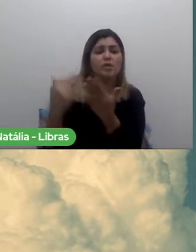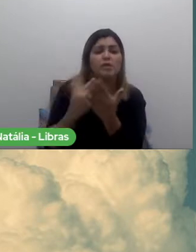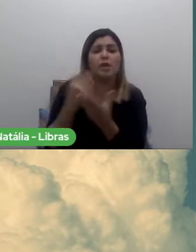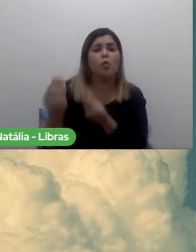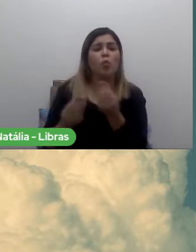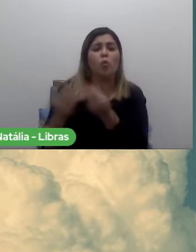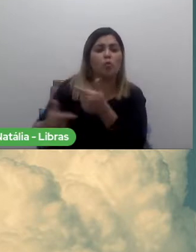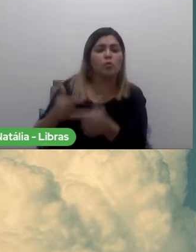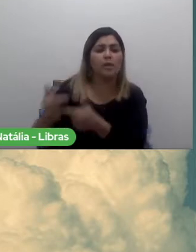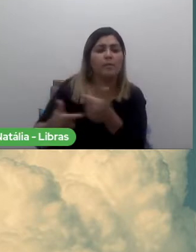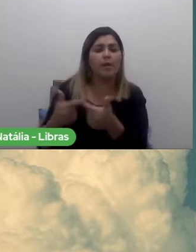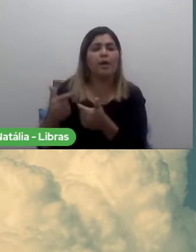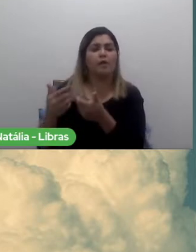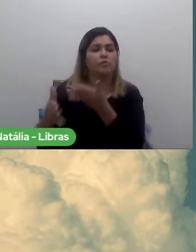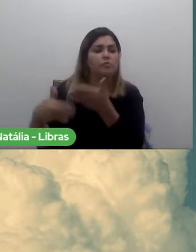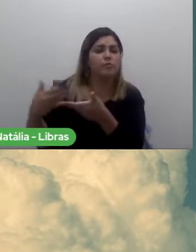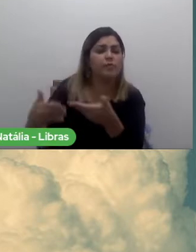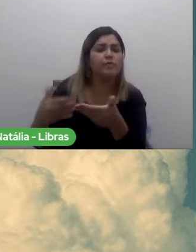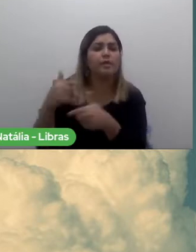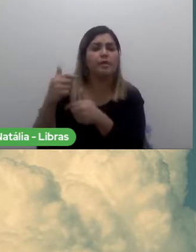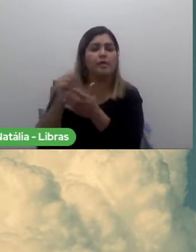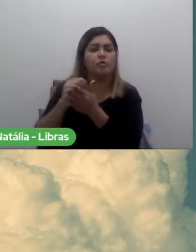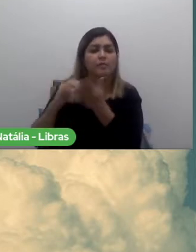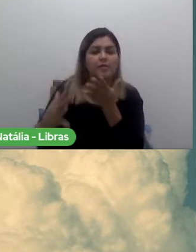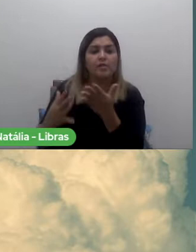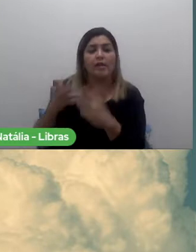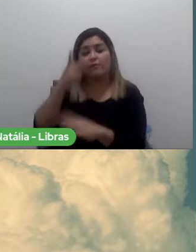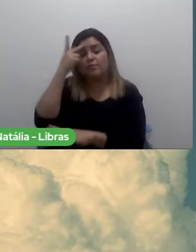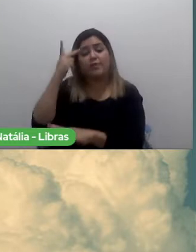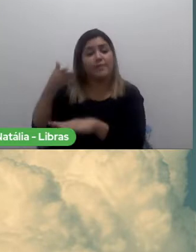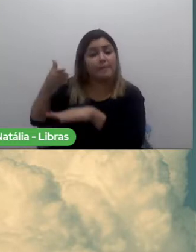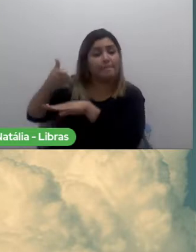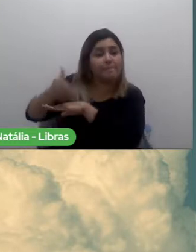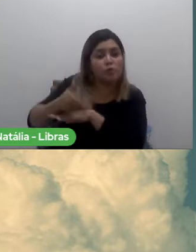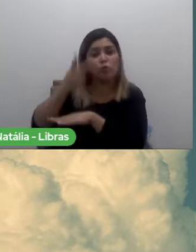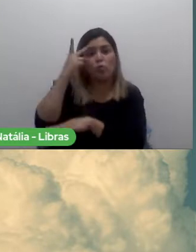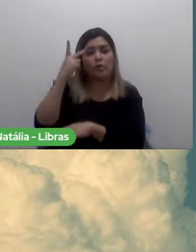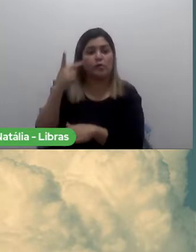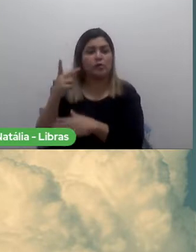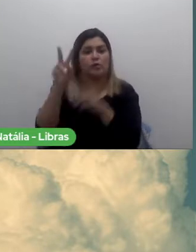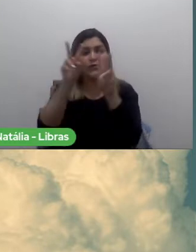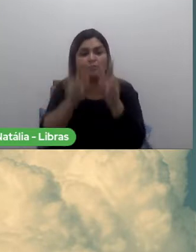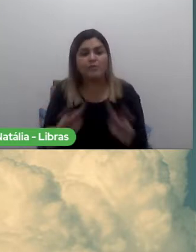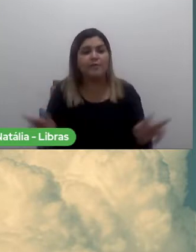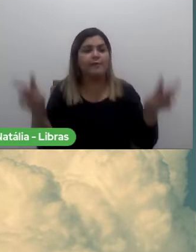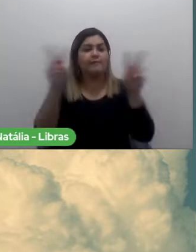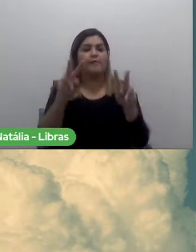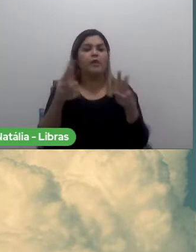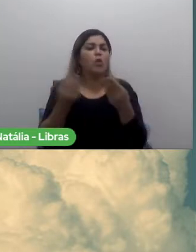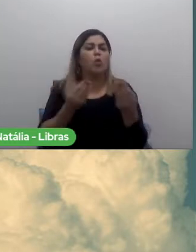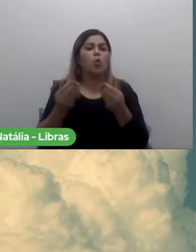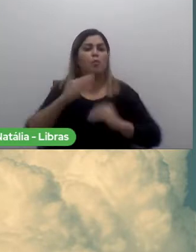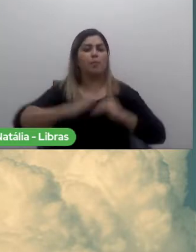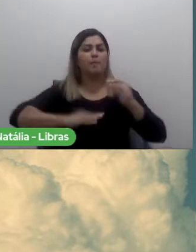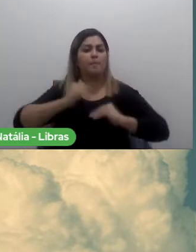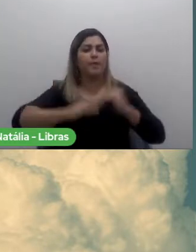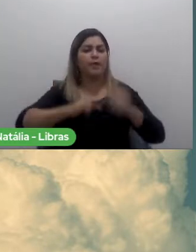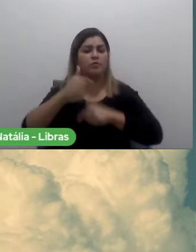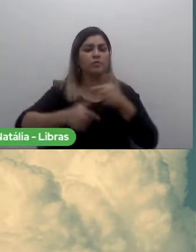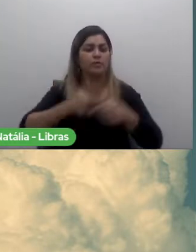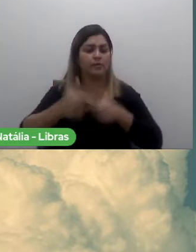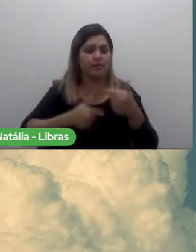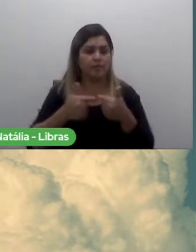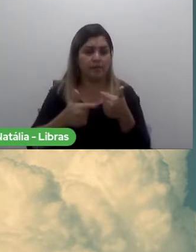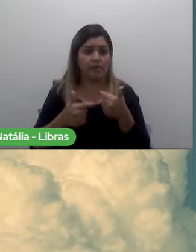mantimentos do hospital, ou um aeroporto. Então, se você desenha um fluxo, uma máquina de estados, um diagrama